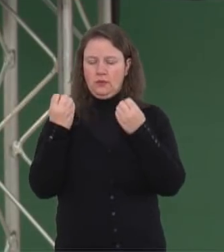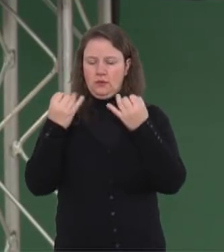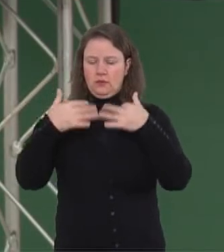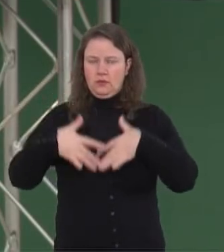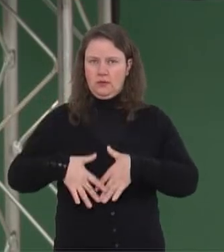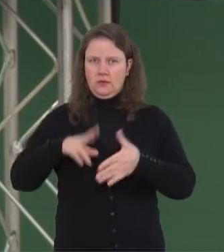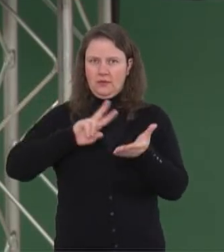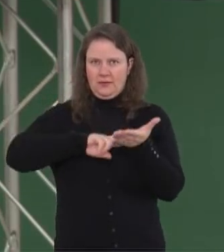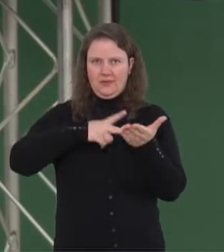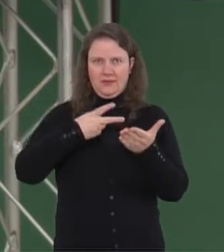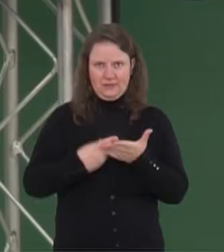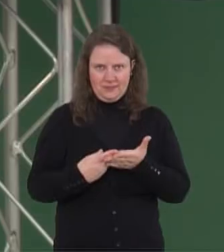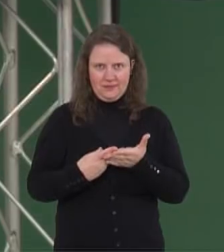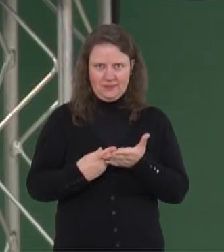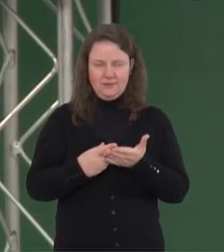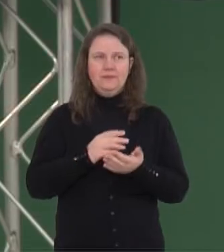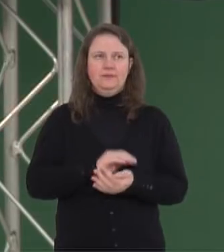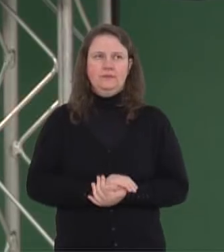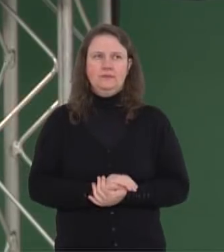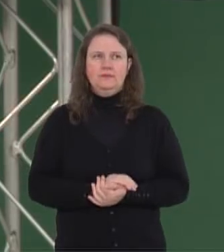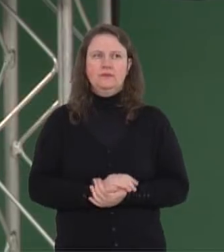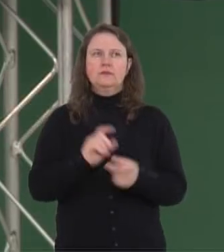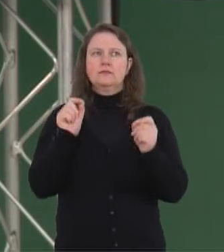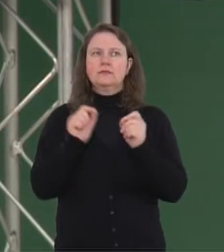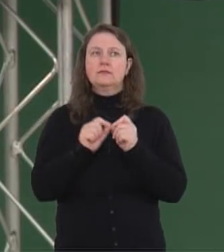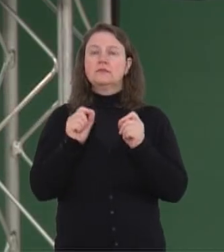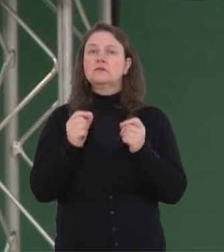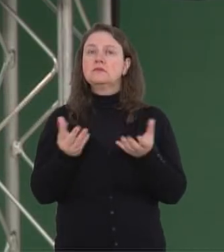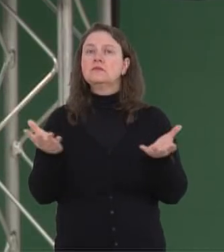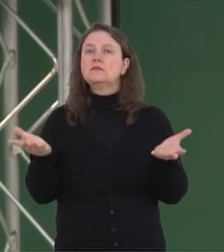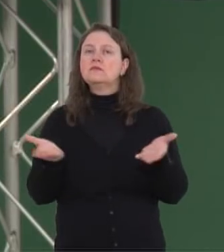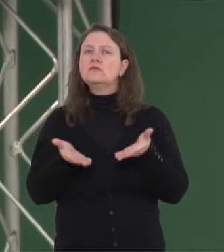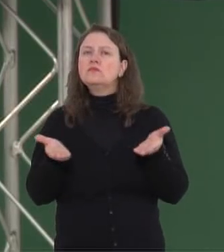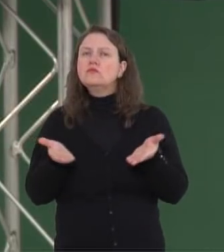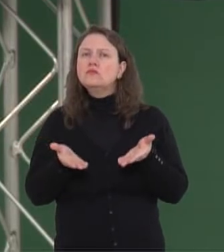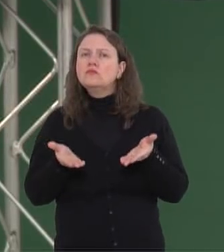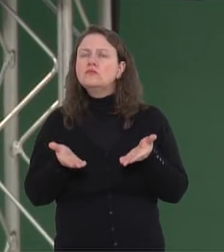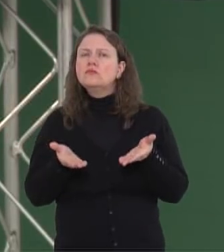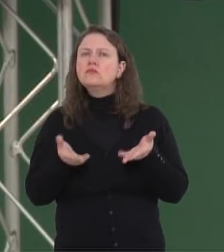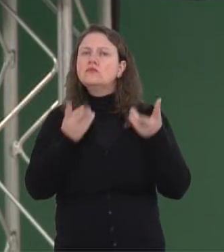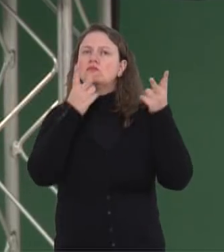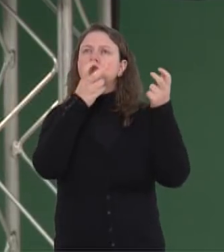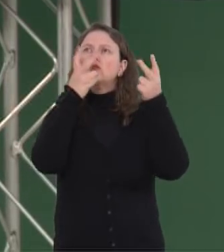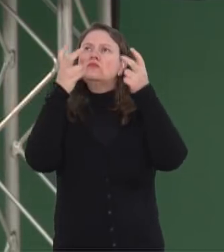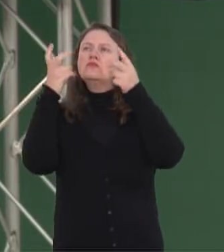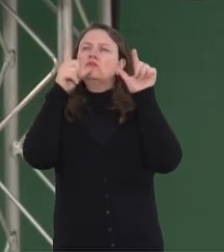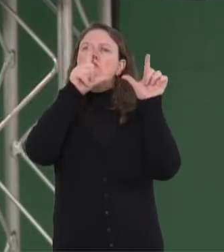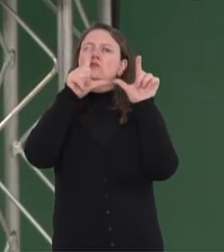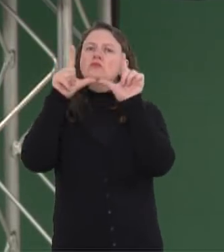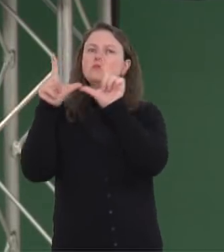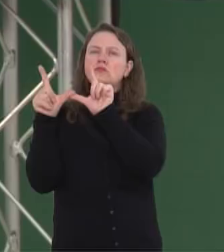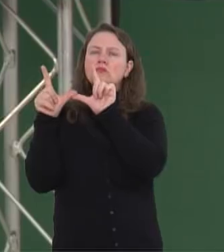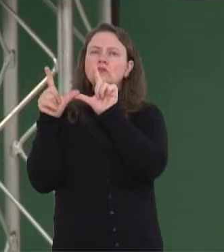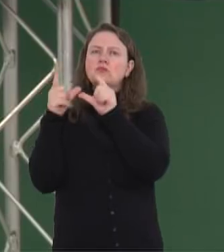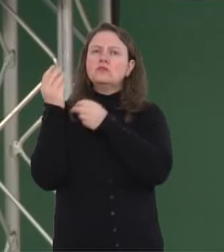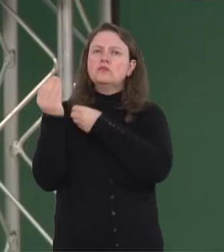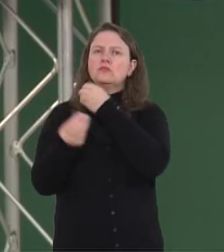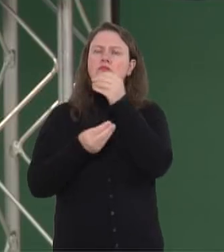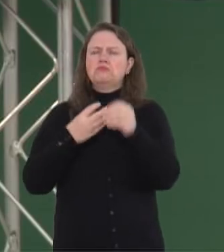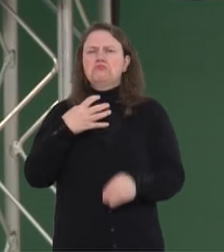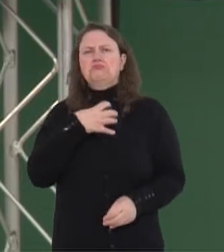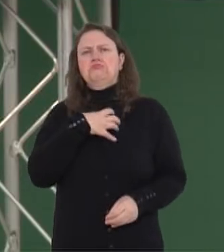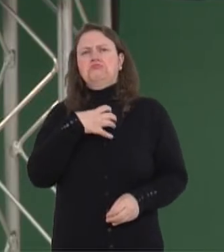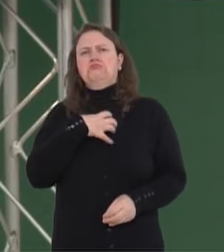a tradução. O que nós temos que fazer agora? Observar a tirinha e responder. Como o Garfield está